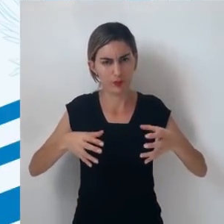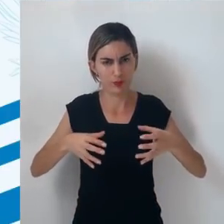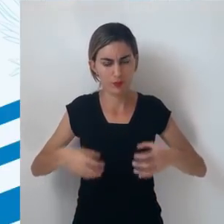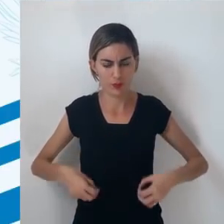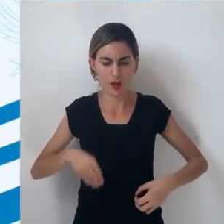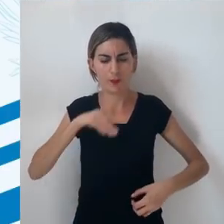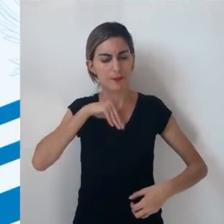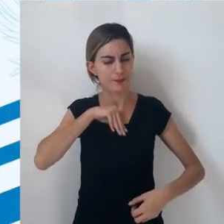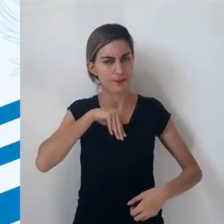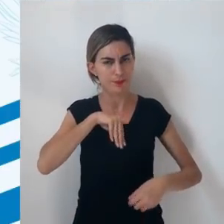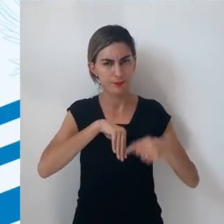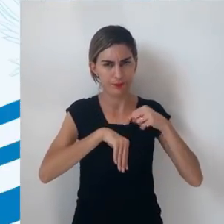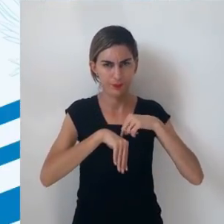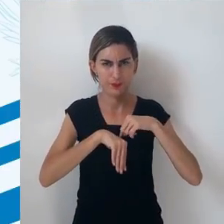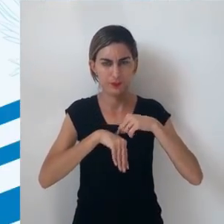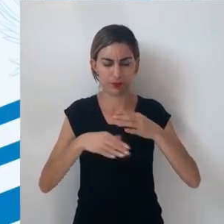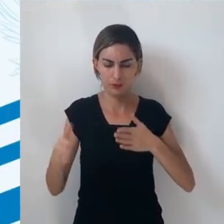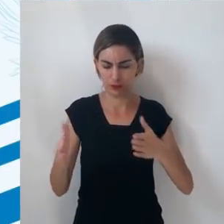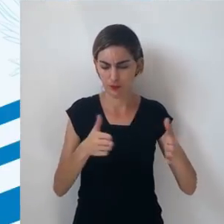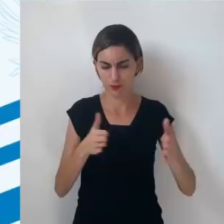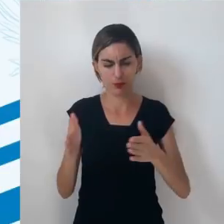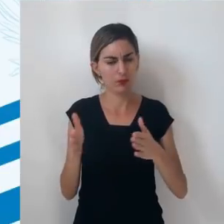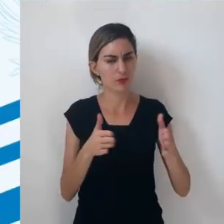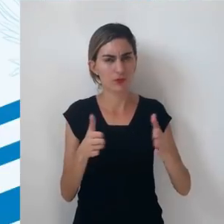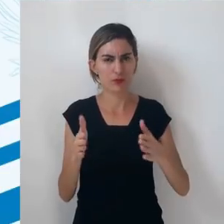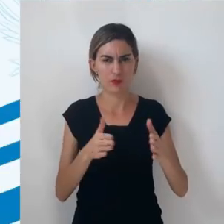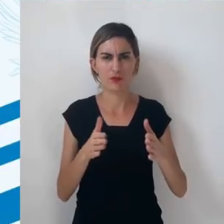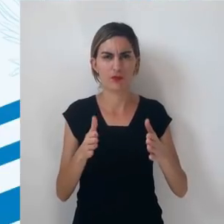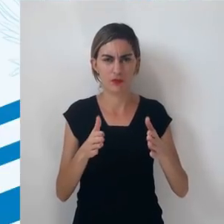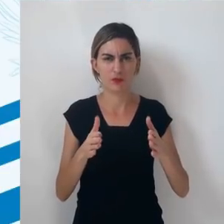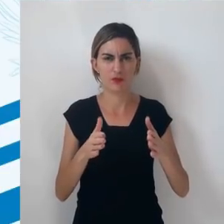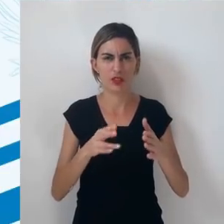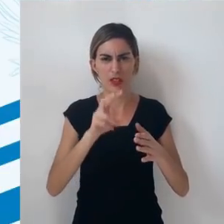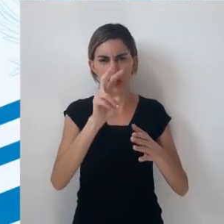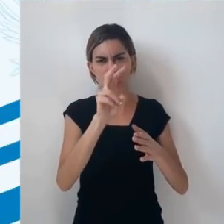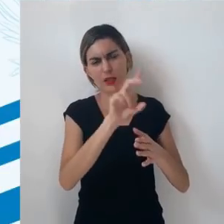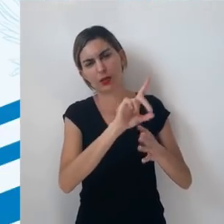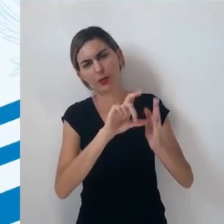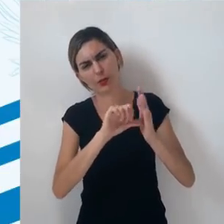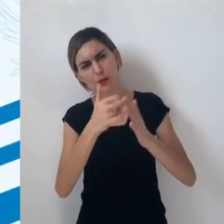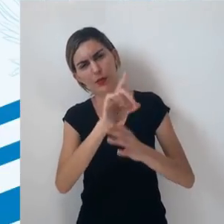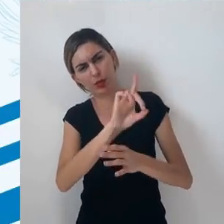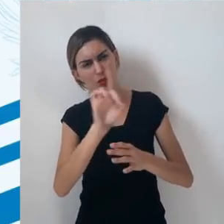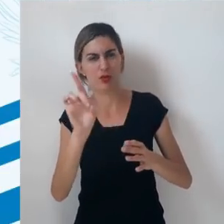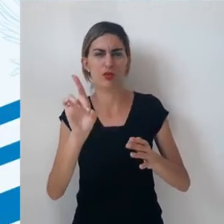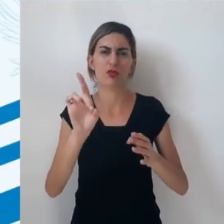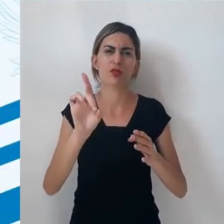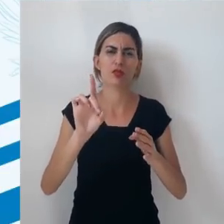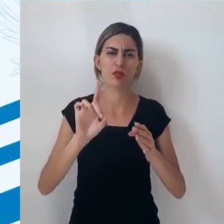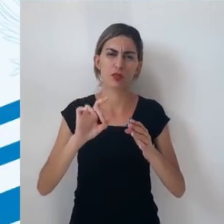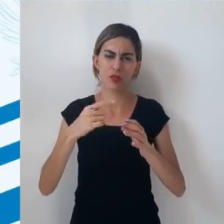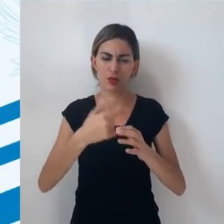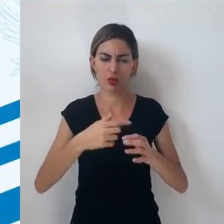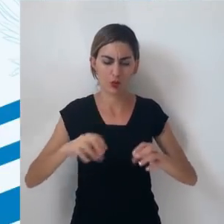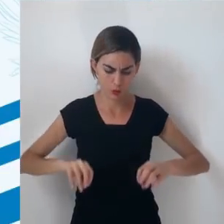né? A menstruação, esse período ele vai ser nos 5 primeiros dias